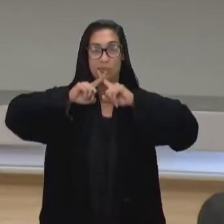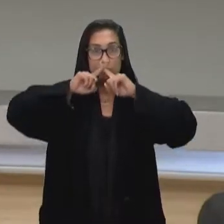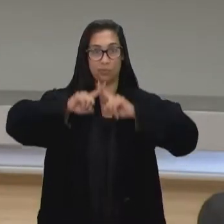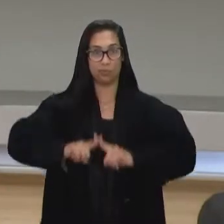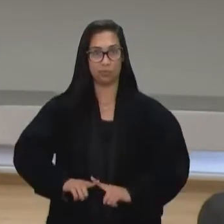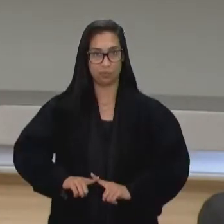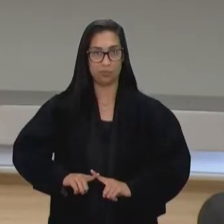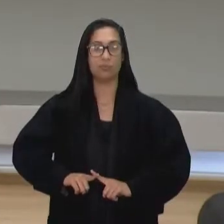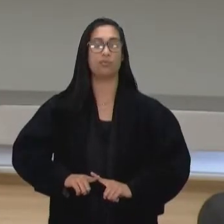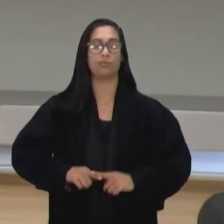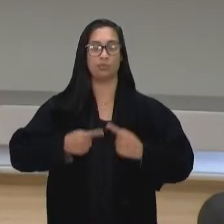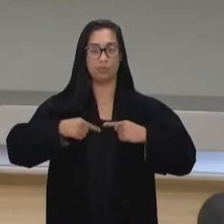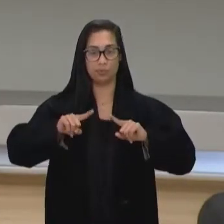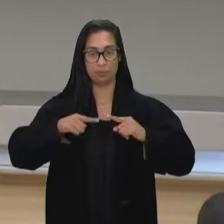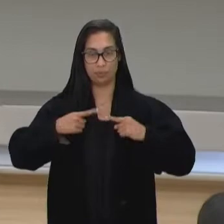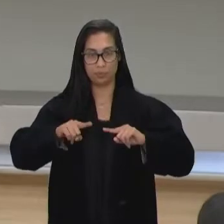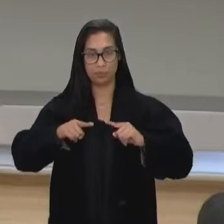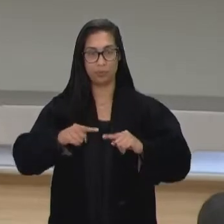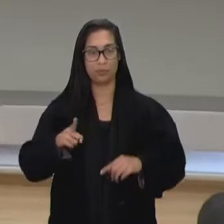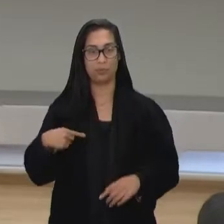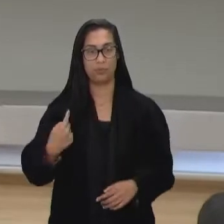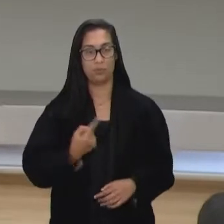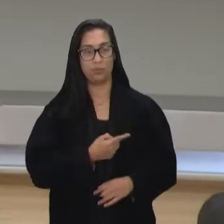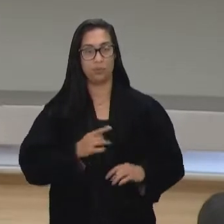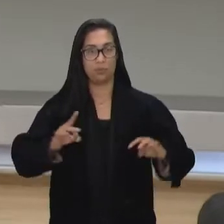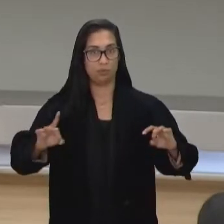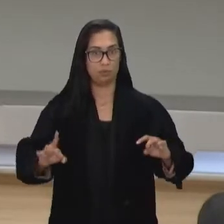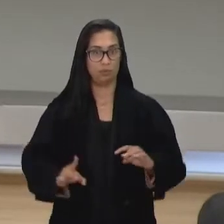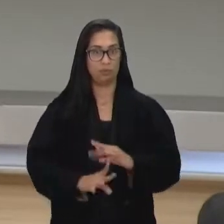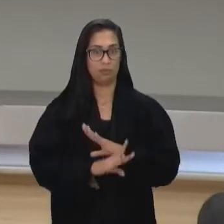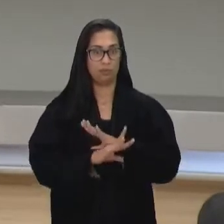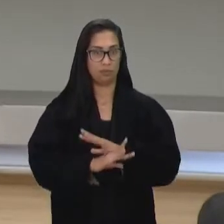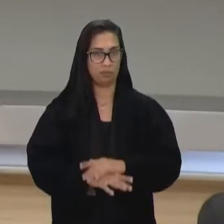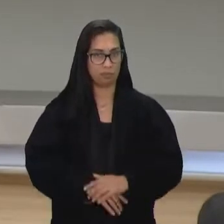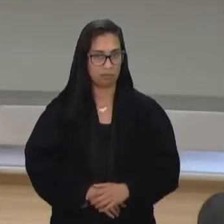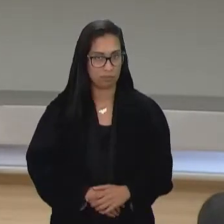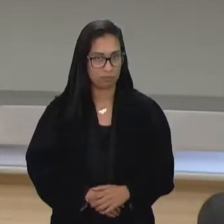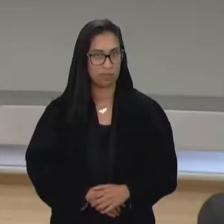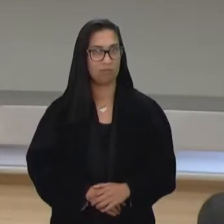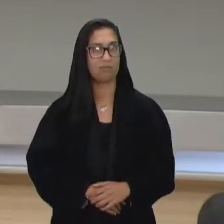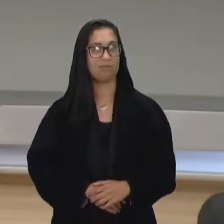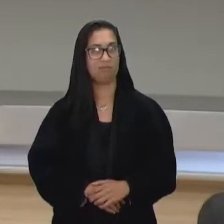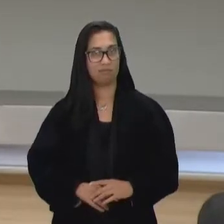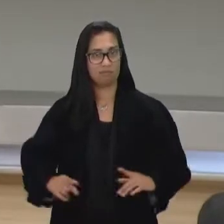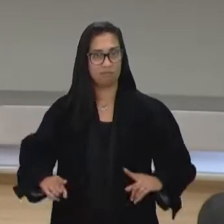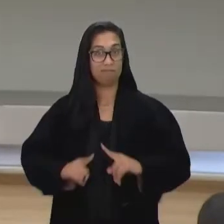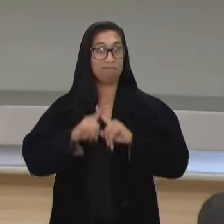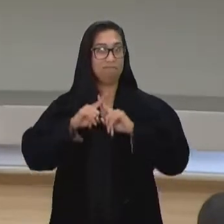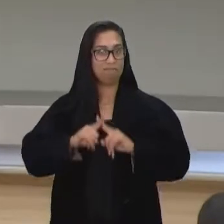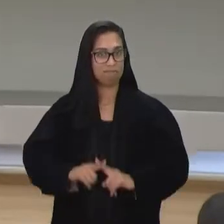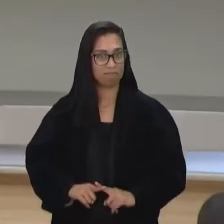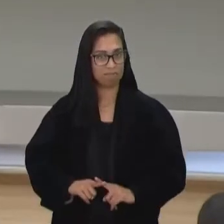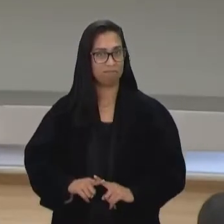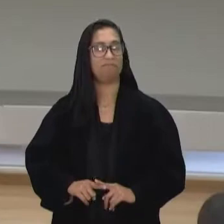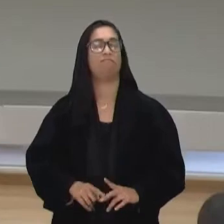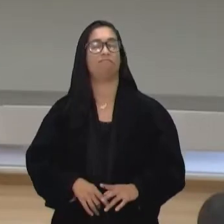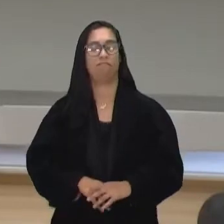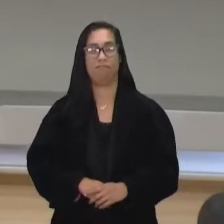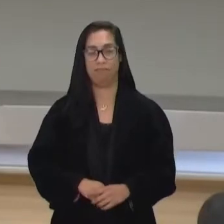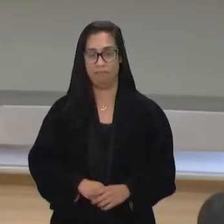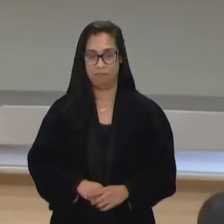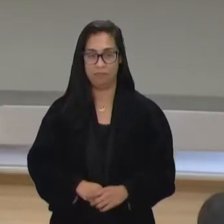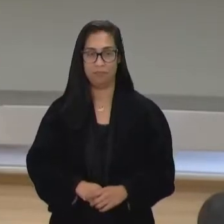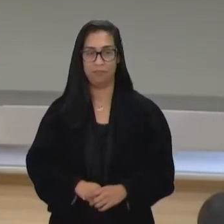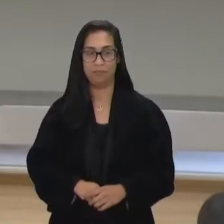E hoje nós estamos aqui para encerrar esse ciclo com o ciclo de Sternberg. Isso mesmo, a gente está fazendo uso